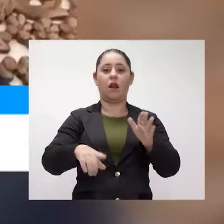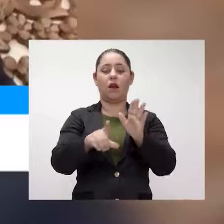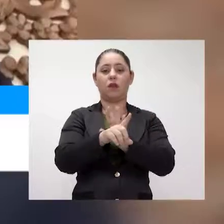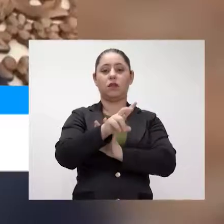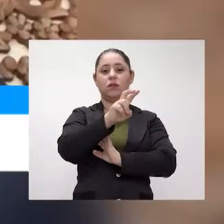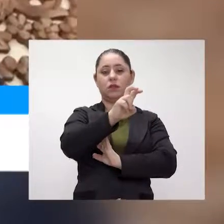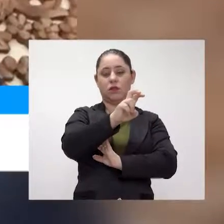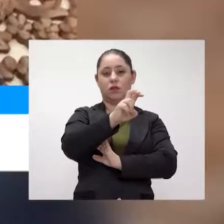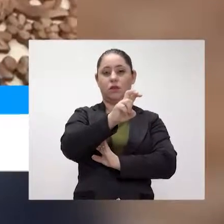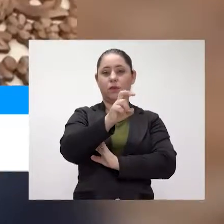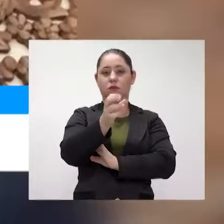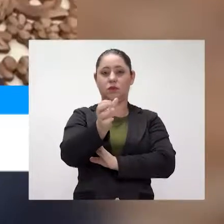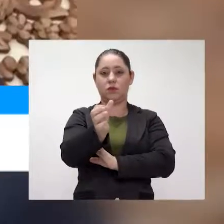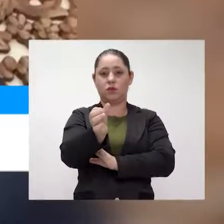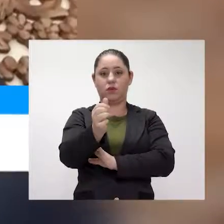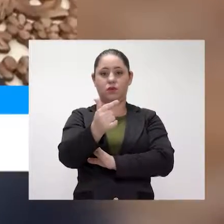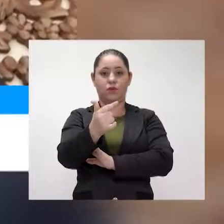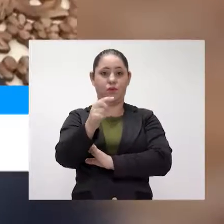Lei